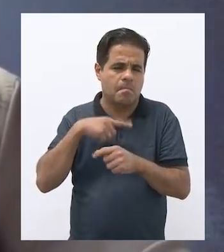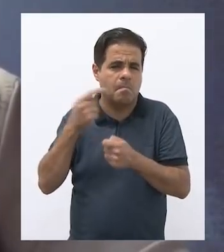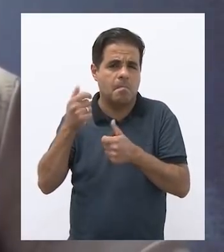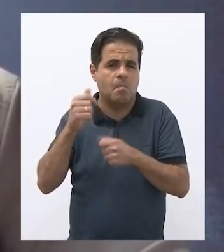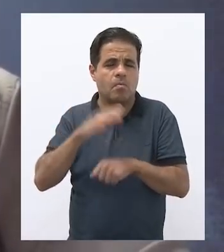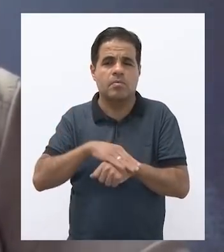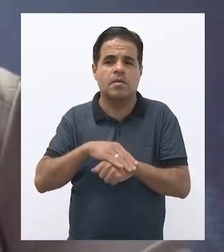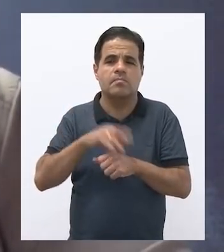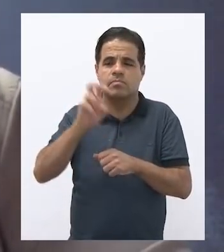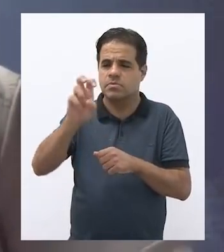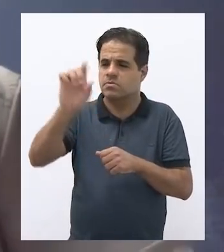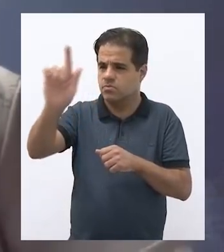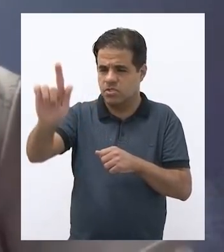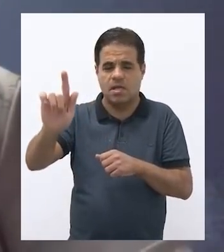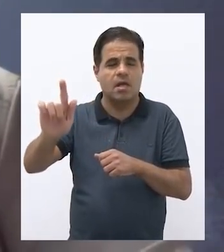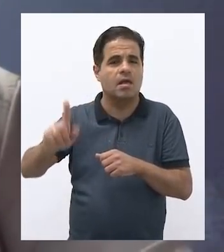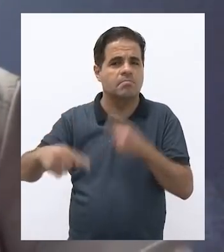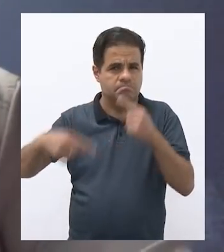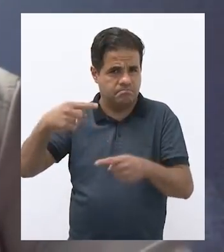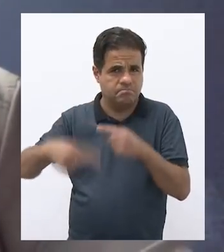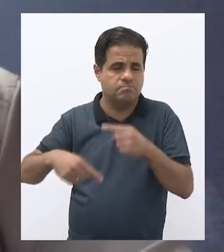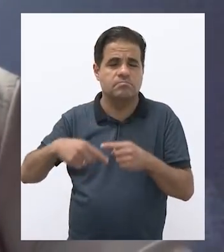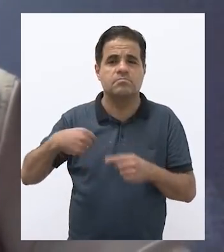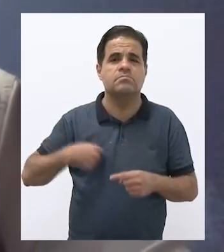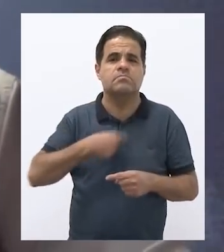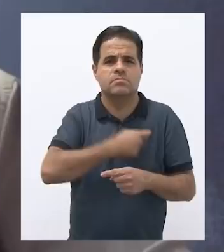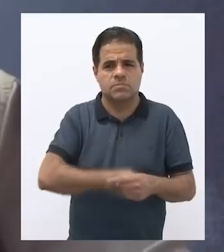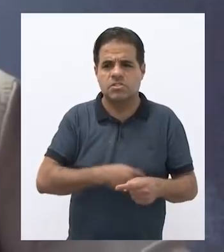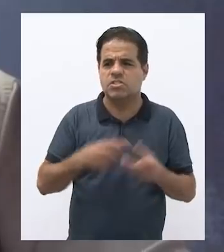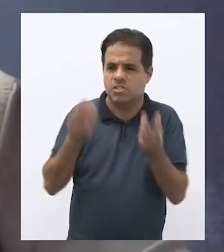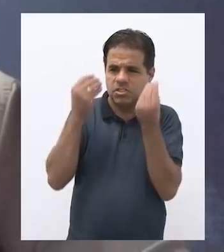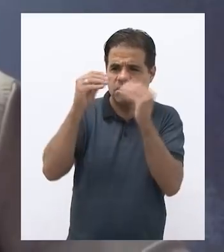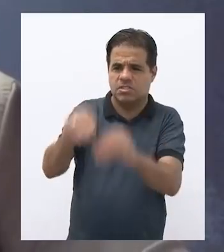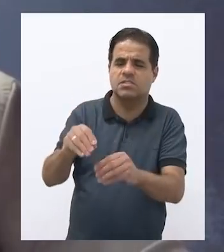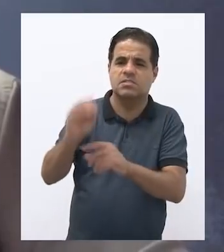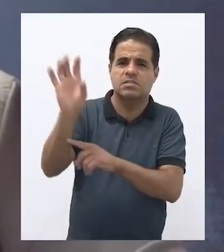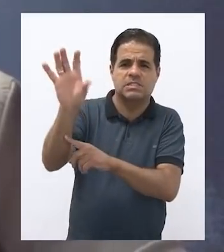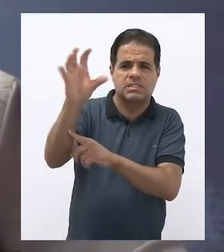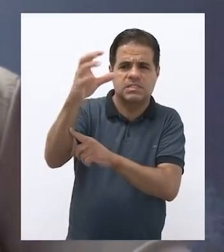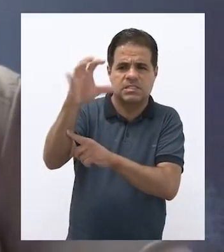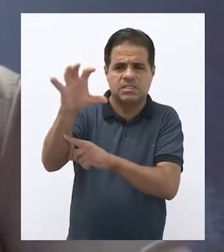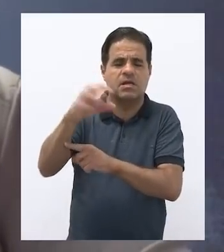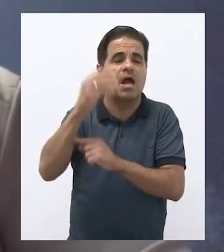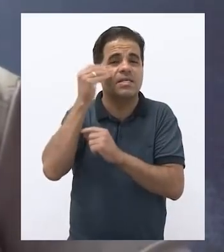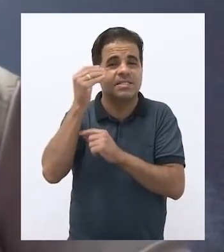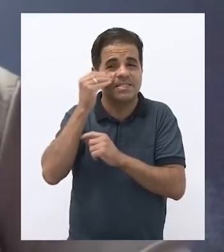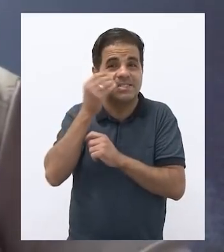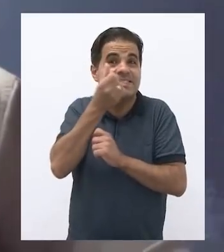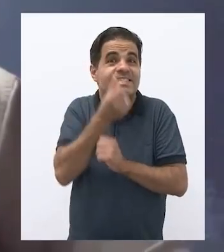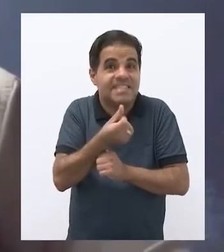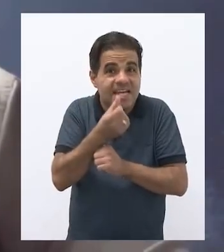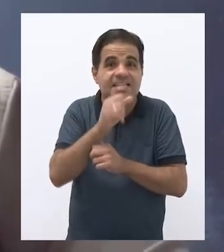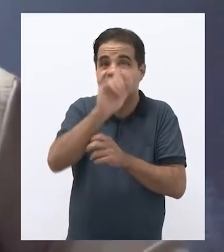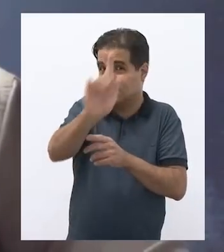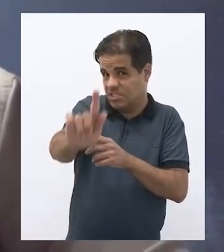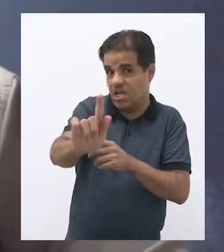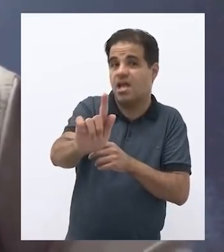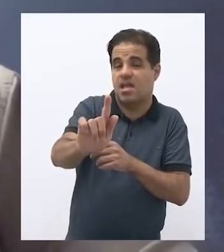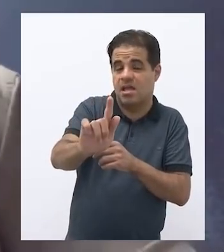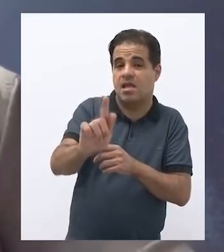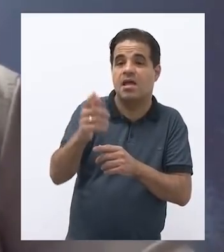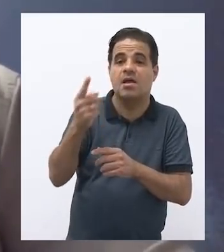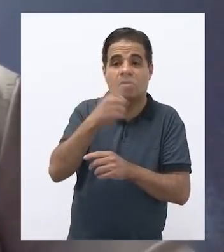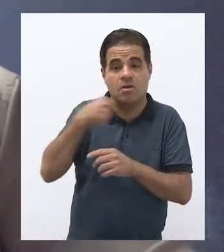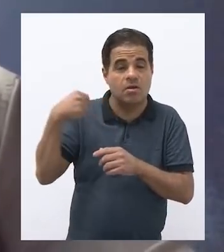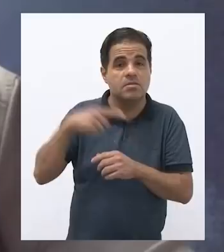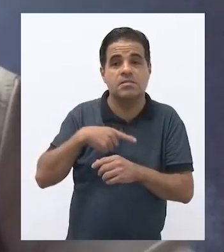sobre o 5G, e os chineses já estejam lançando satélites para fazer teste do 6G, 2G,